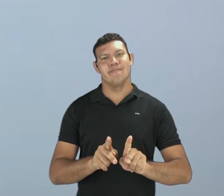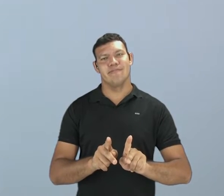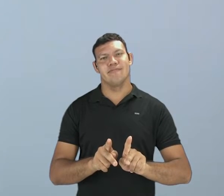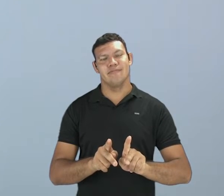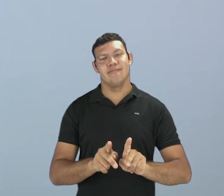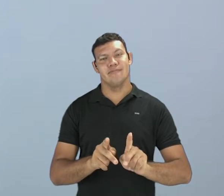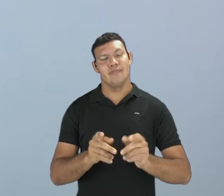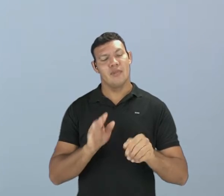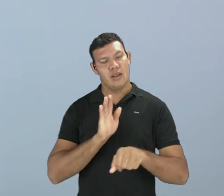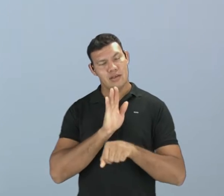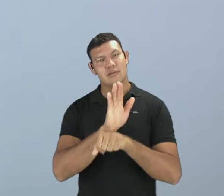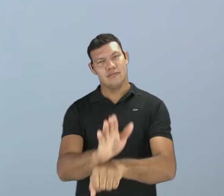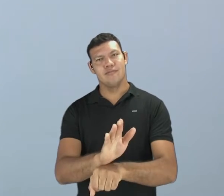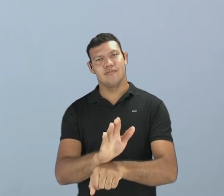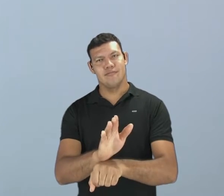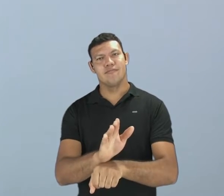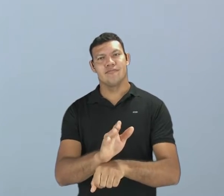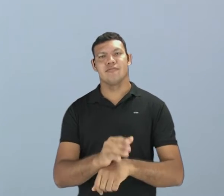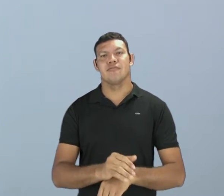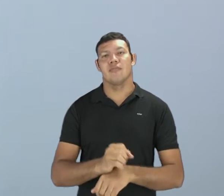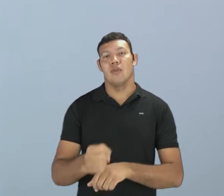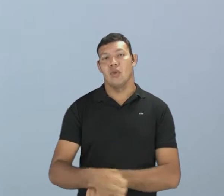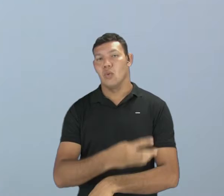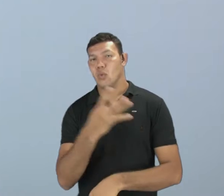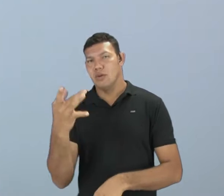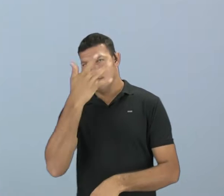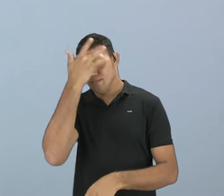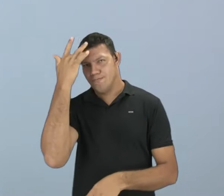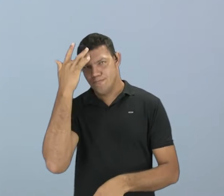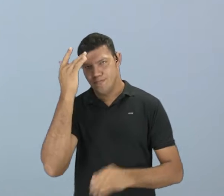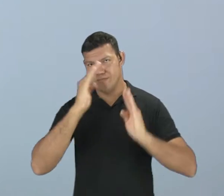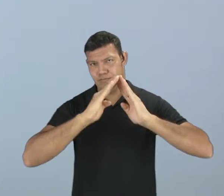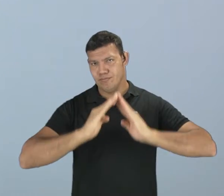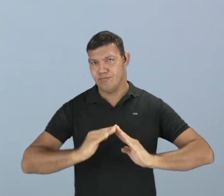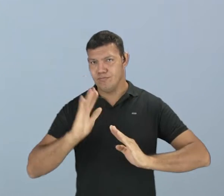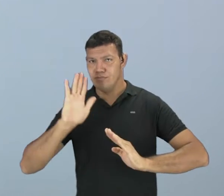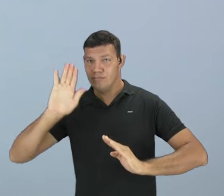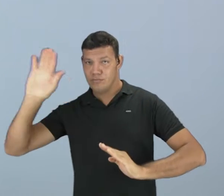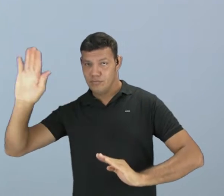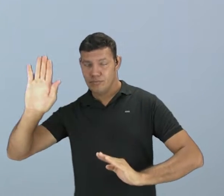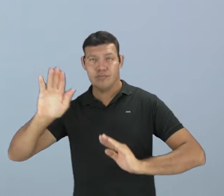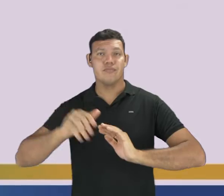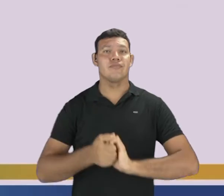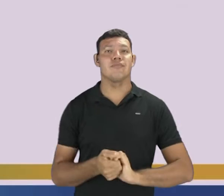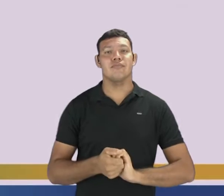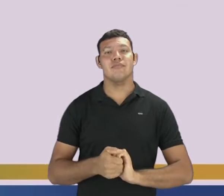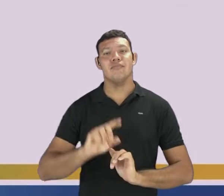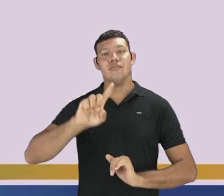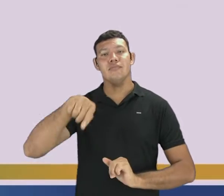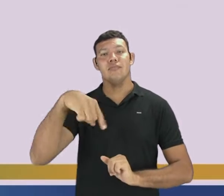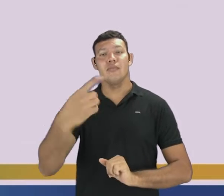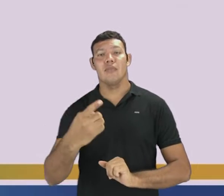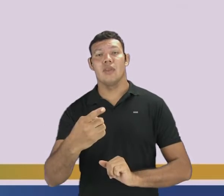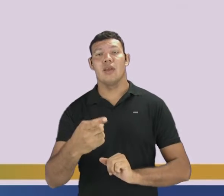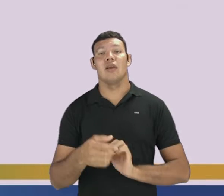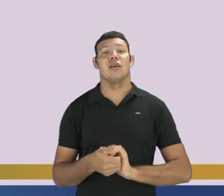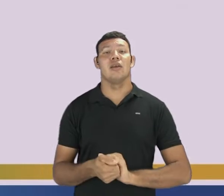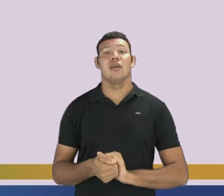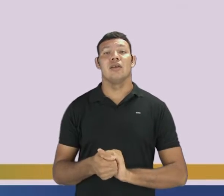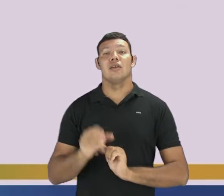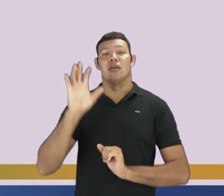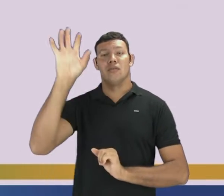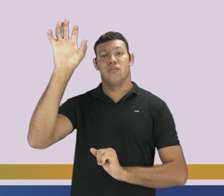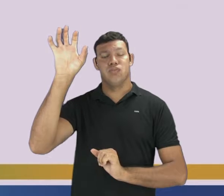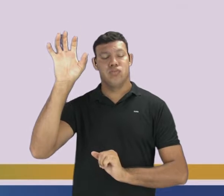vai implicar nessa densidade demográfica. Depois da região sudeste, nós temos a região sul, que